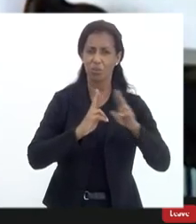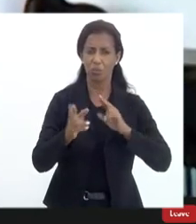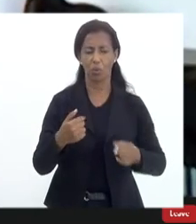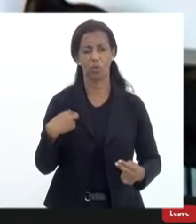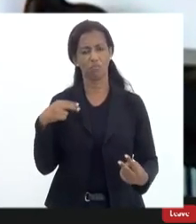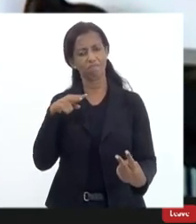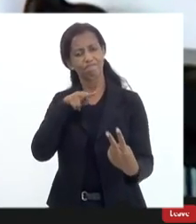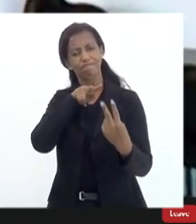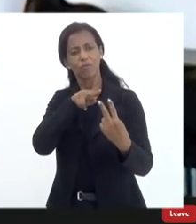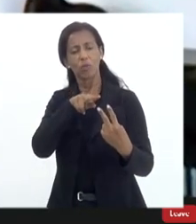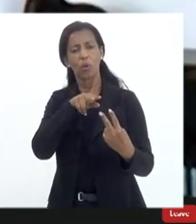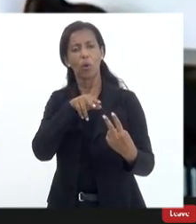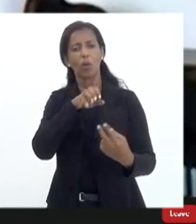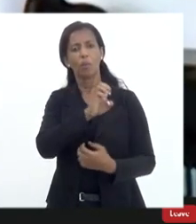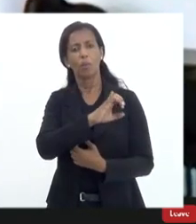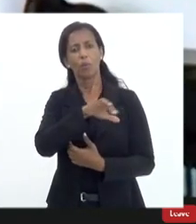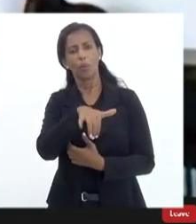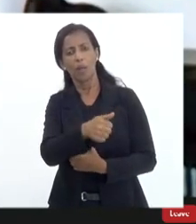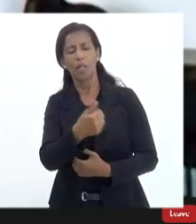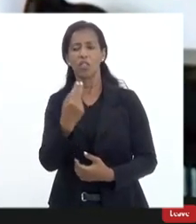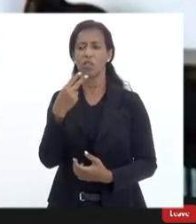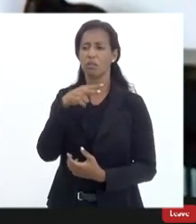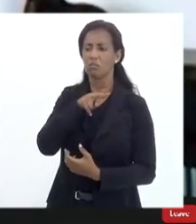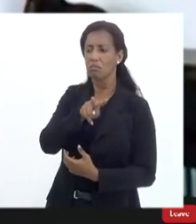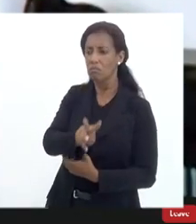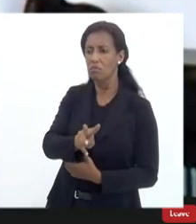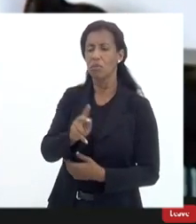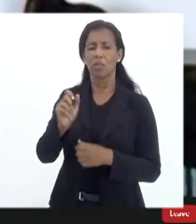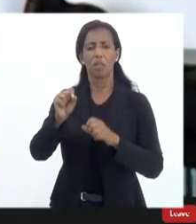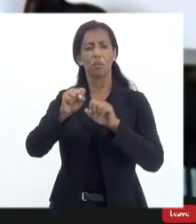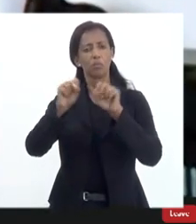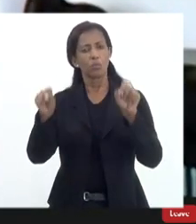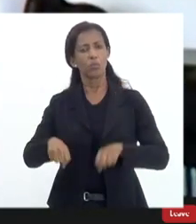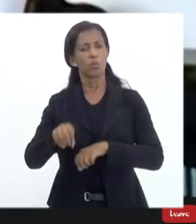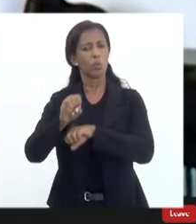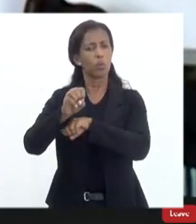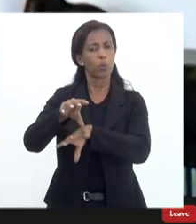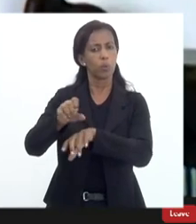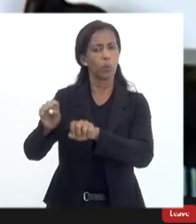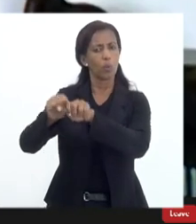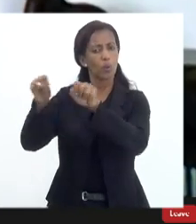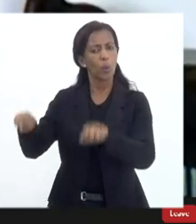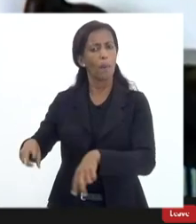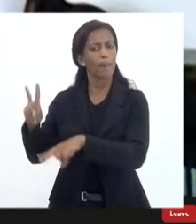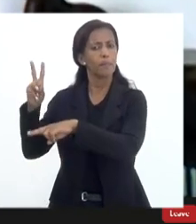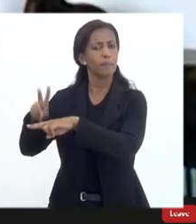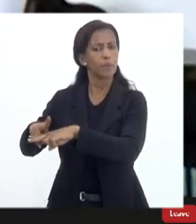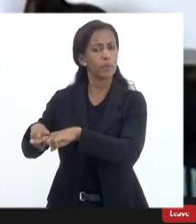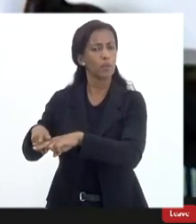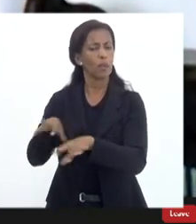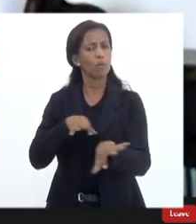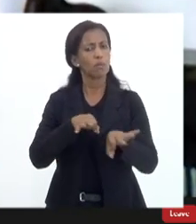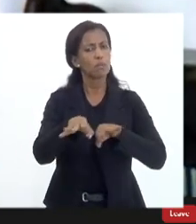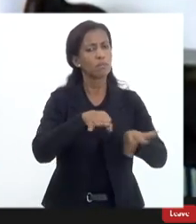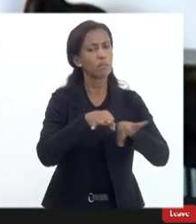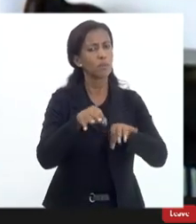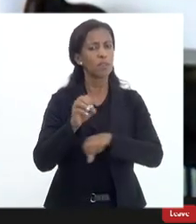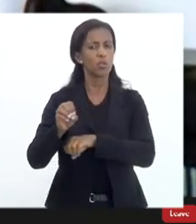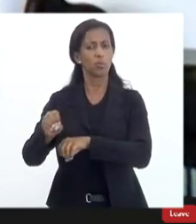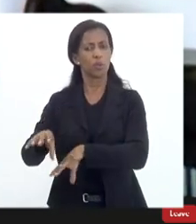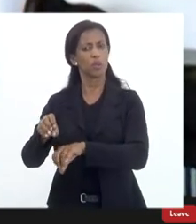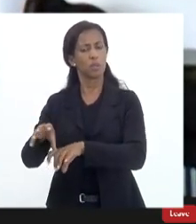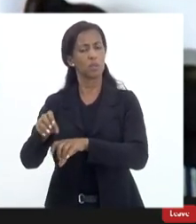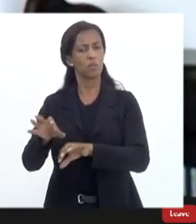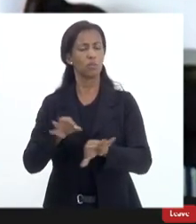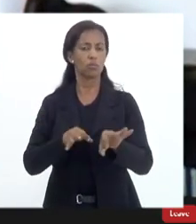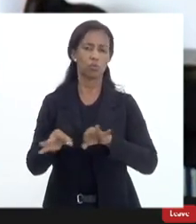olhe para a educação de jovens e adultos, que se olhe para o sistema socioeducativo, para o sistema prisional, e se planeje a educação